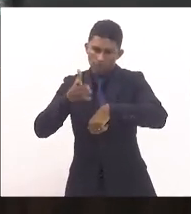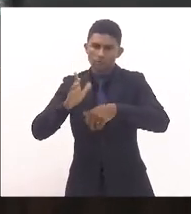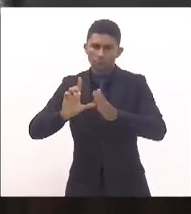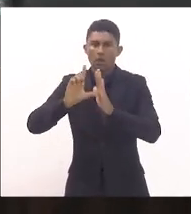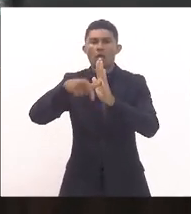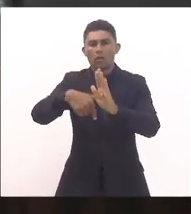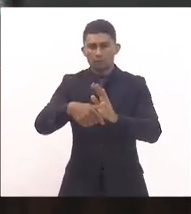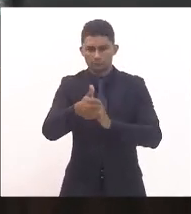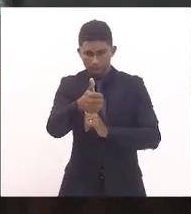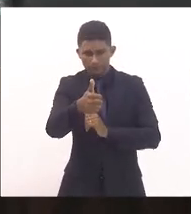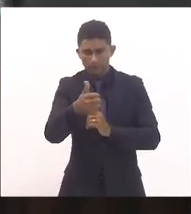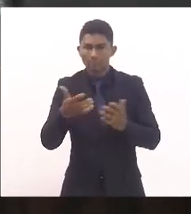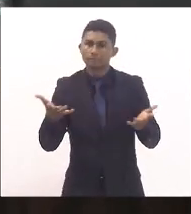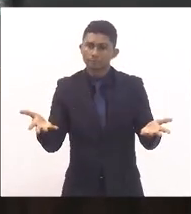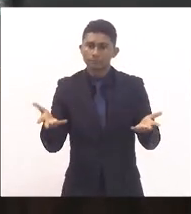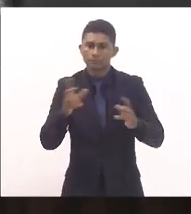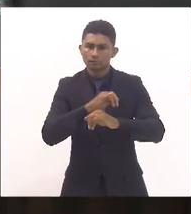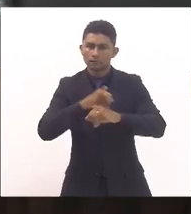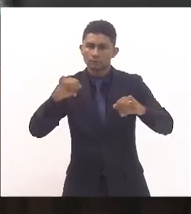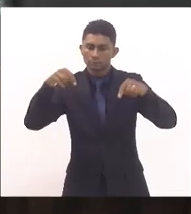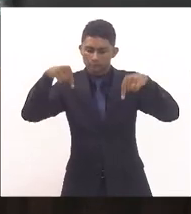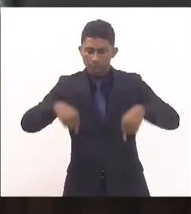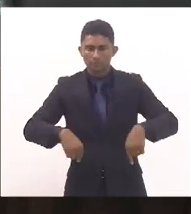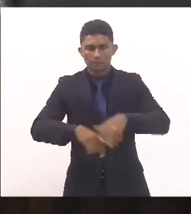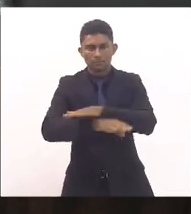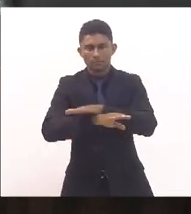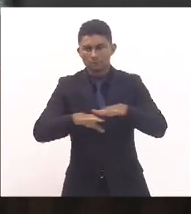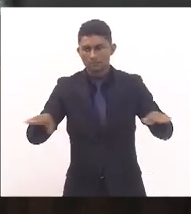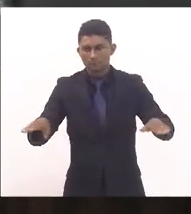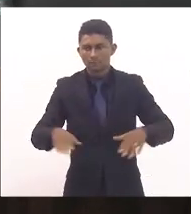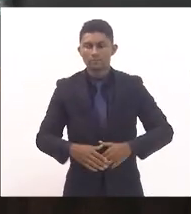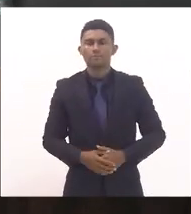da sessão, declaramos encerrada